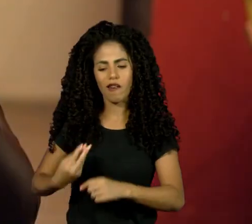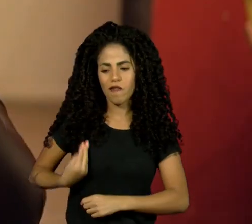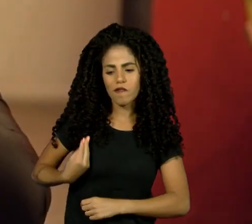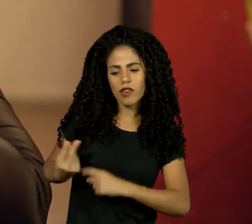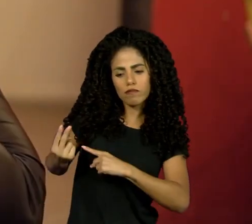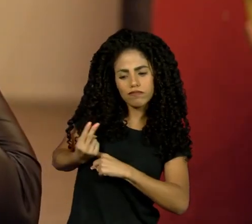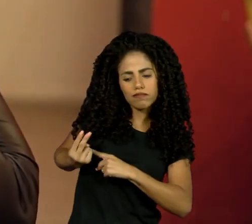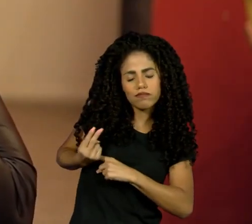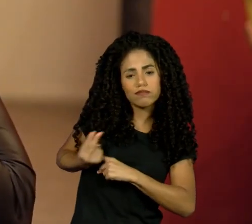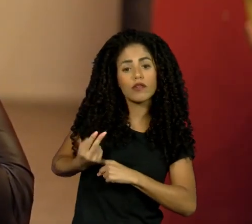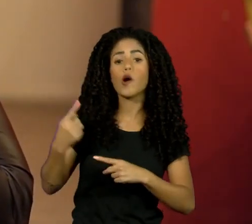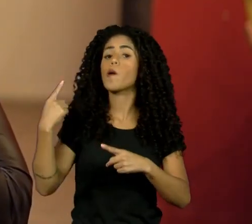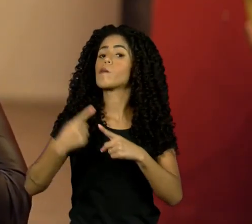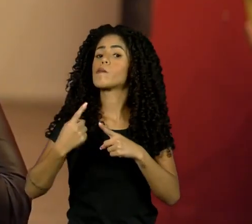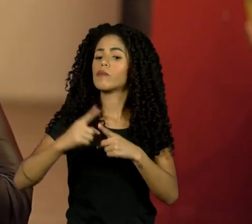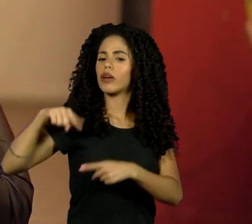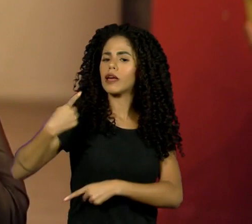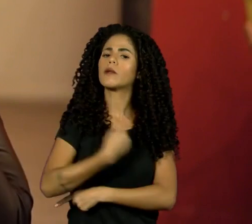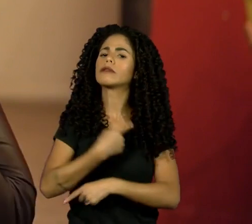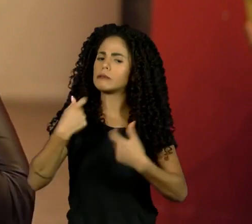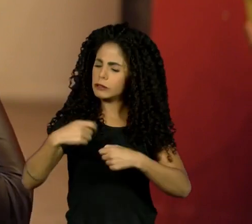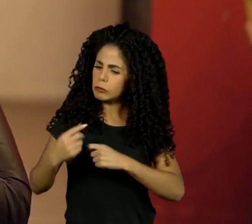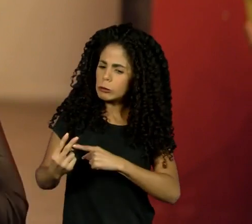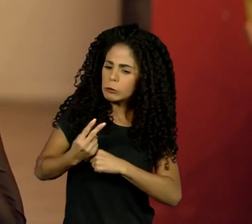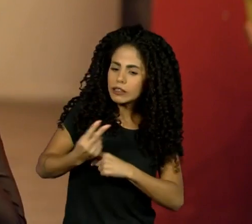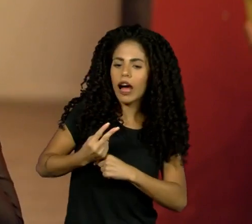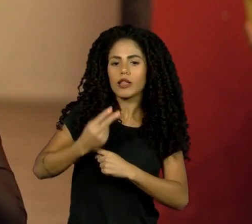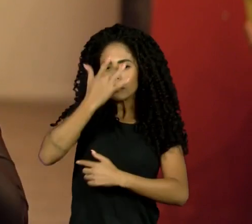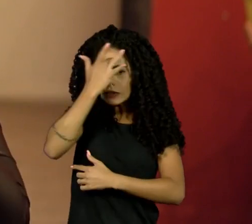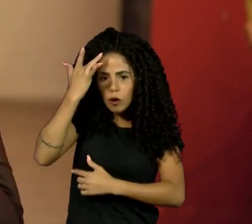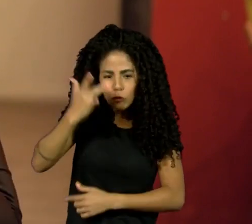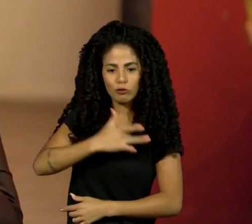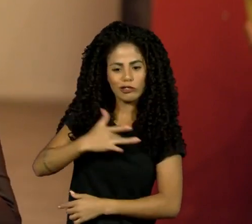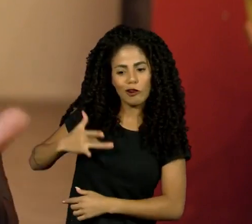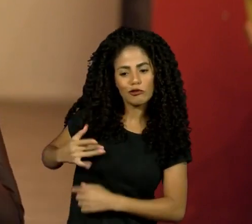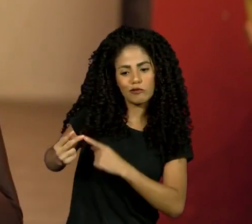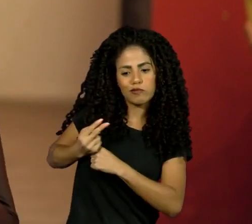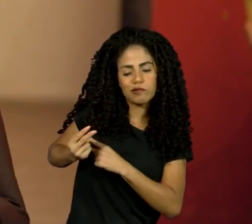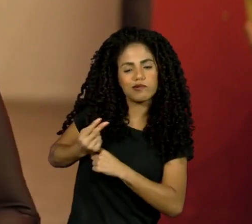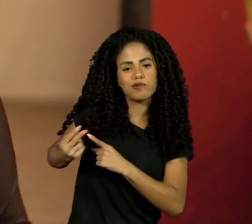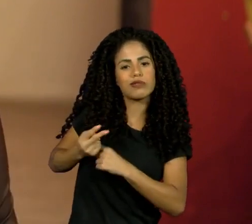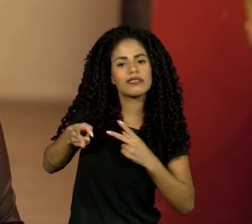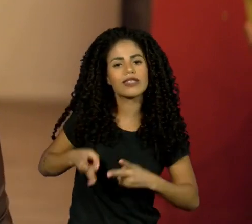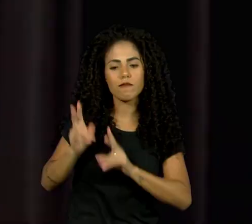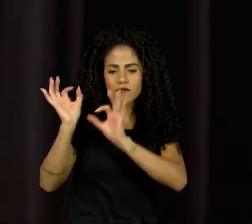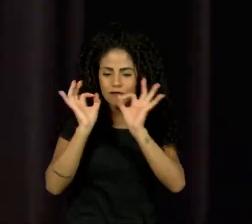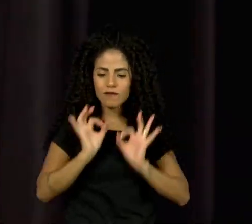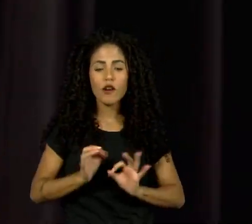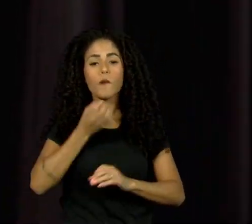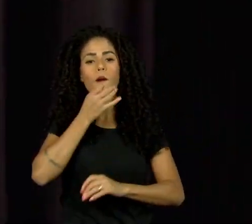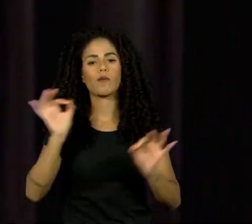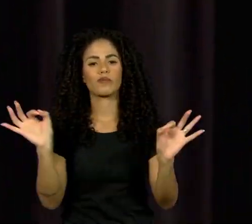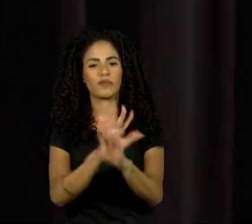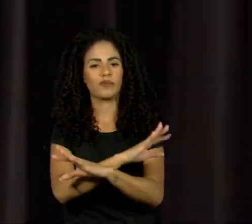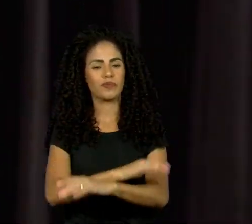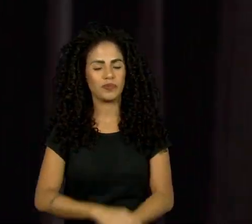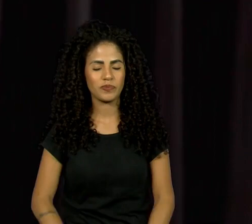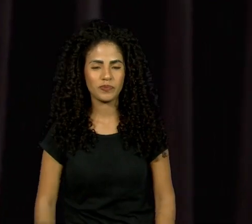vidas, porque a gente precisa estar bem cuidado, a gente precisa estar com o nosso bem viver organizado.